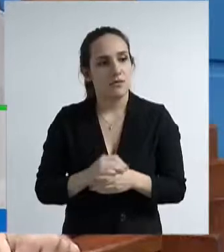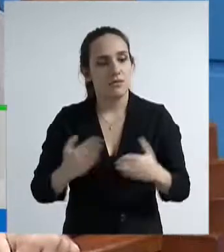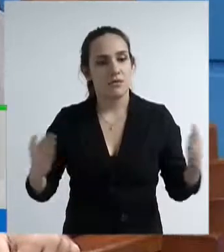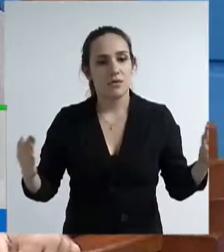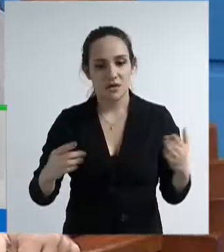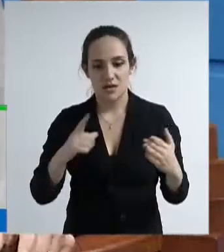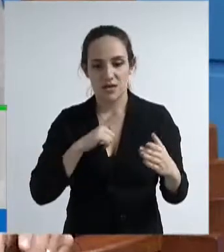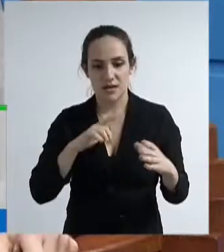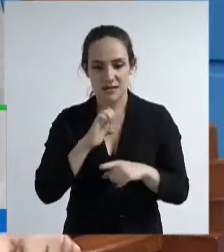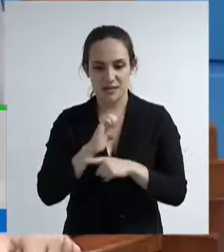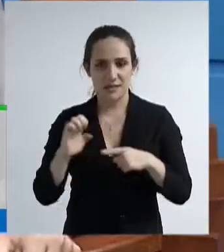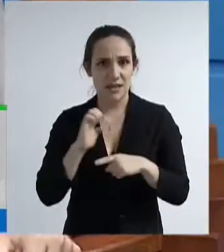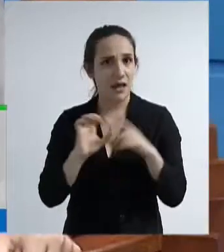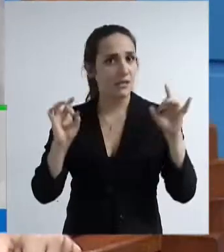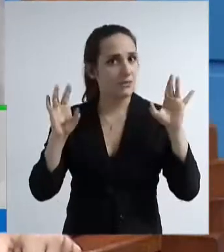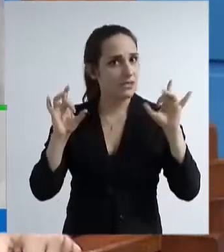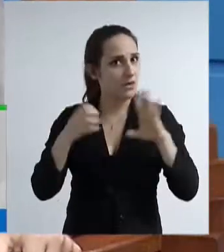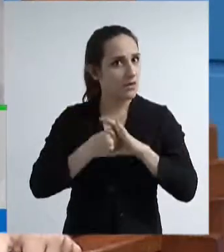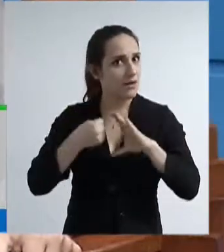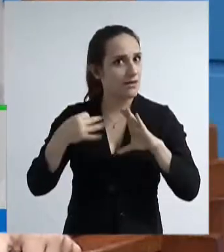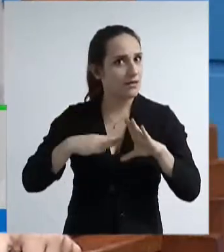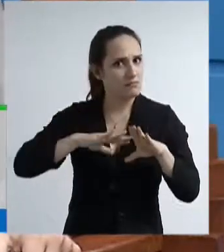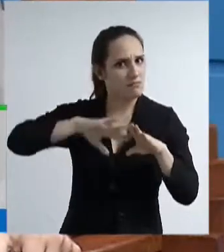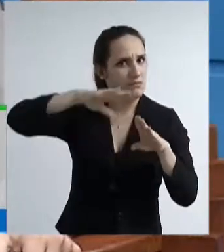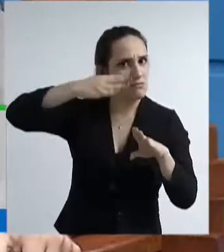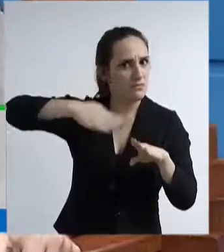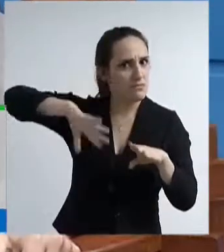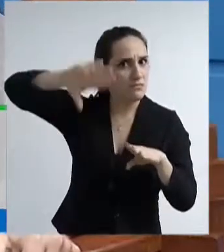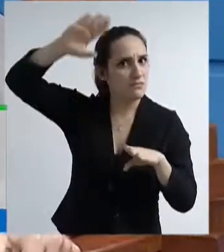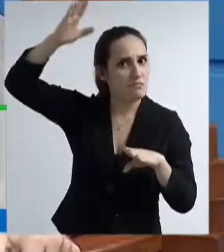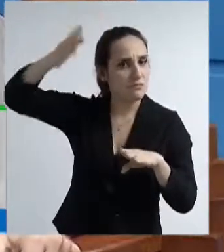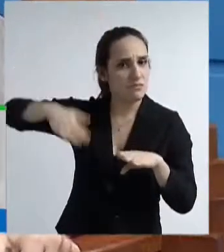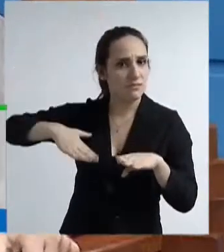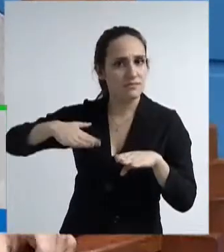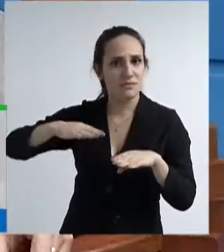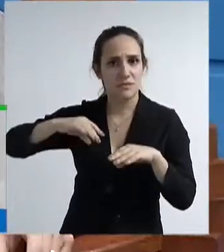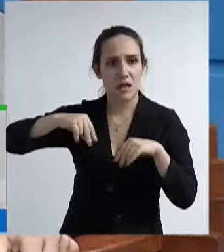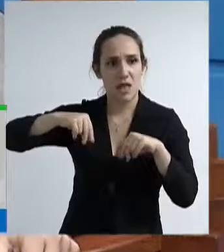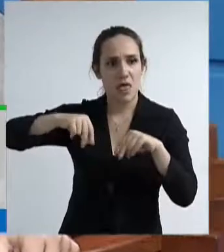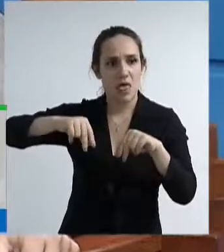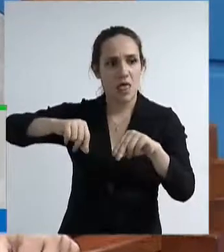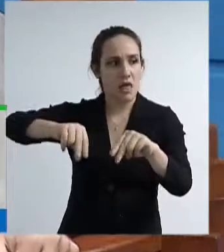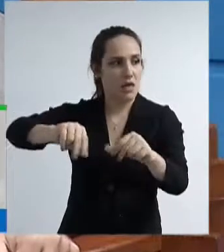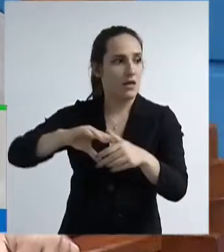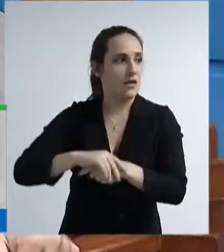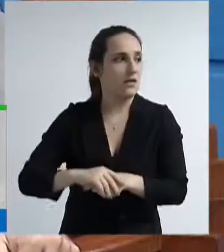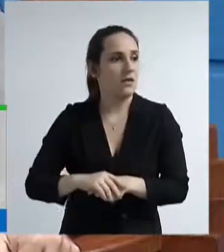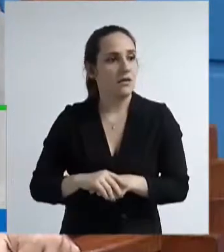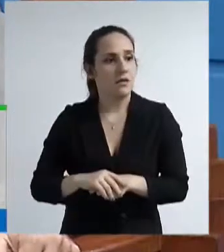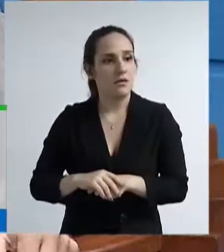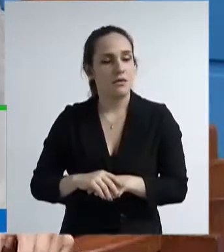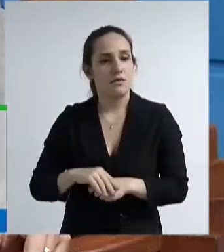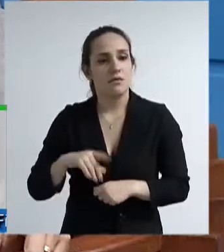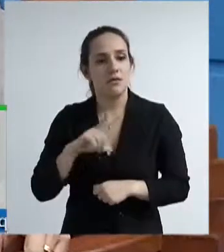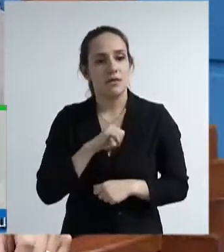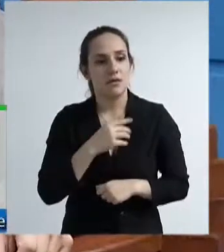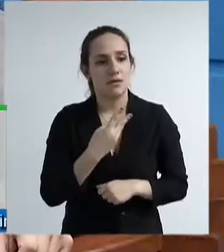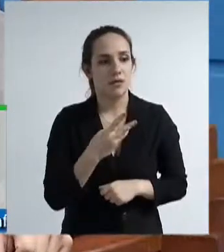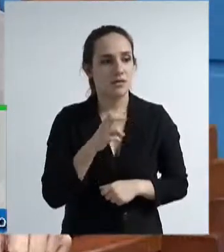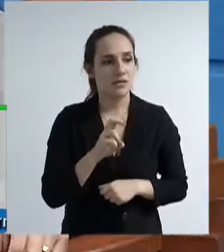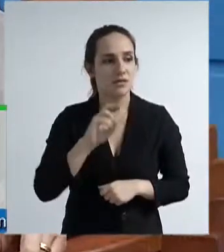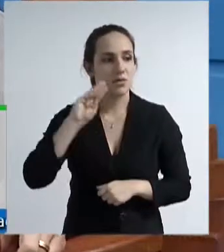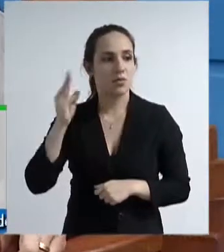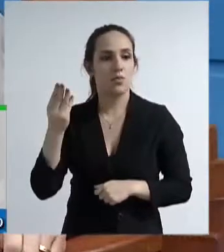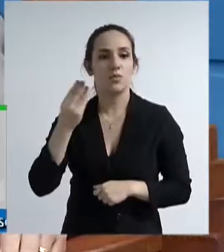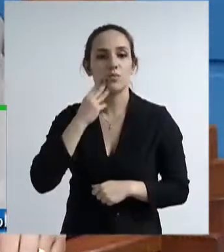com características peculiares, essencialmente voltado para o agronegócio. São 35 milhões de hectares distribuídos